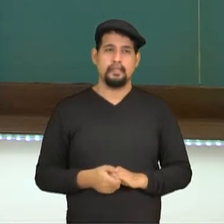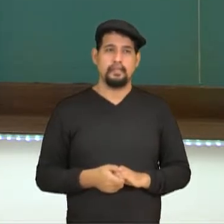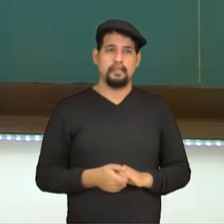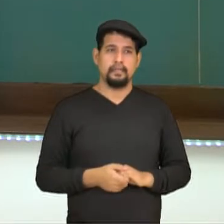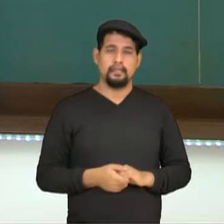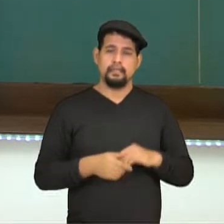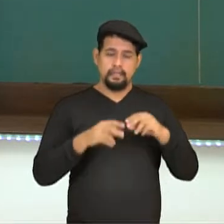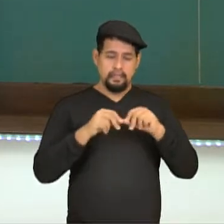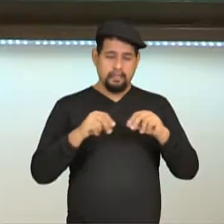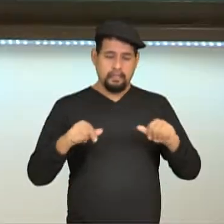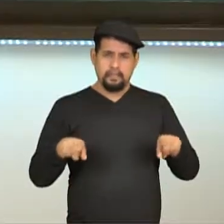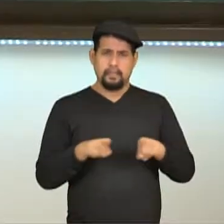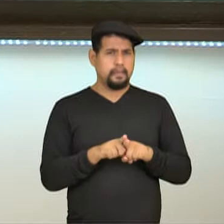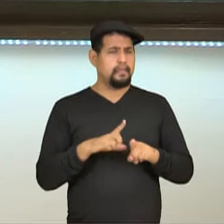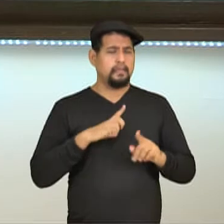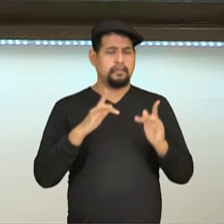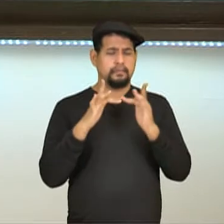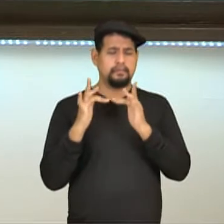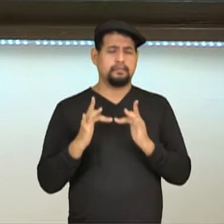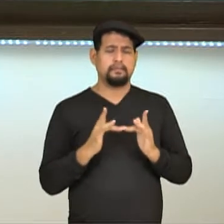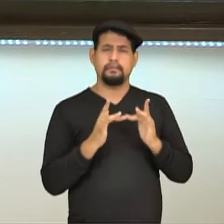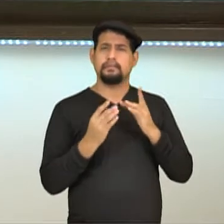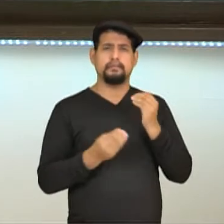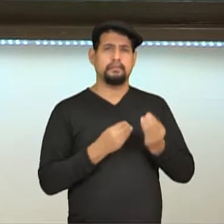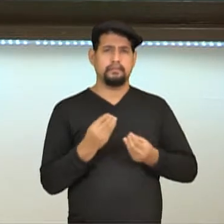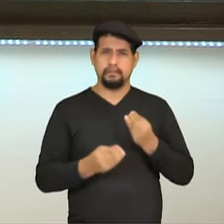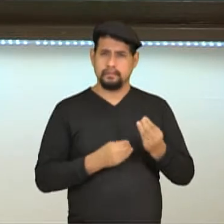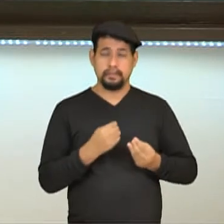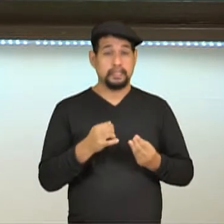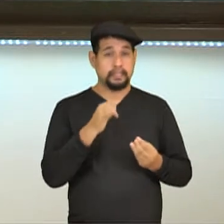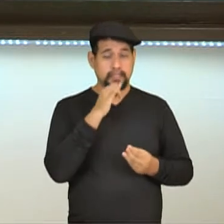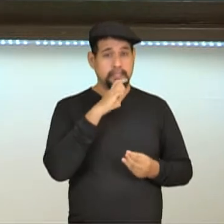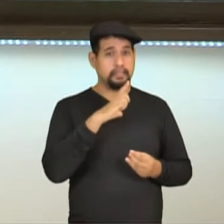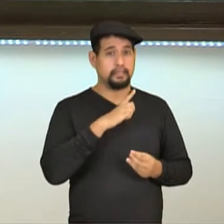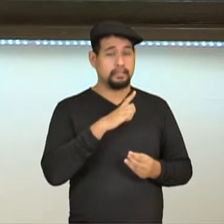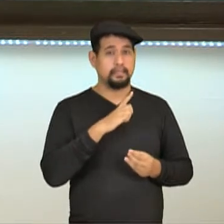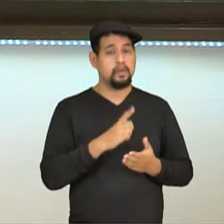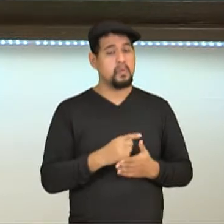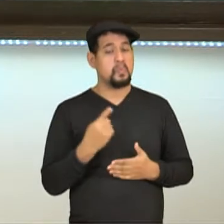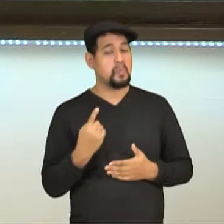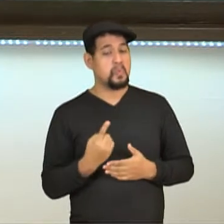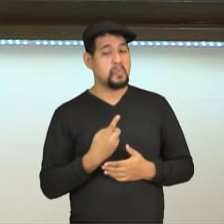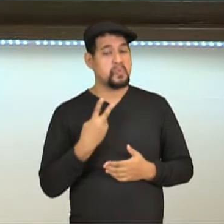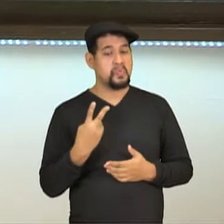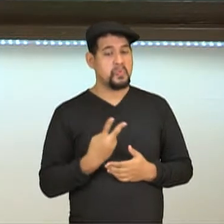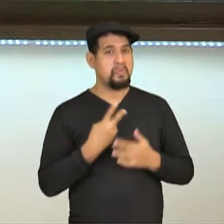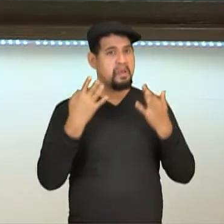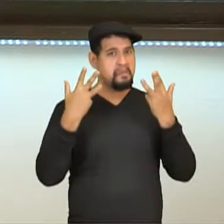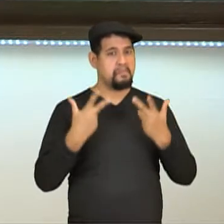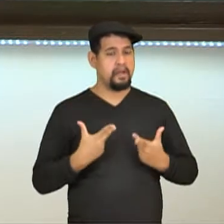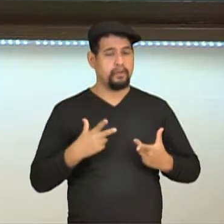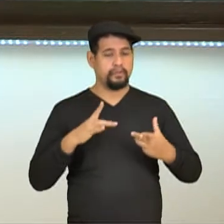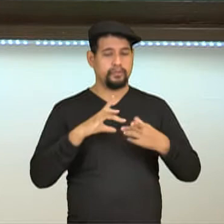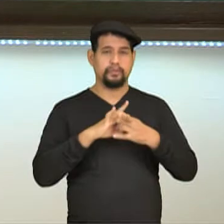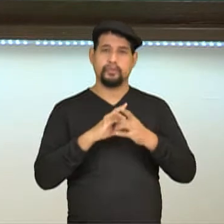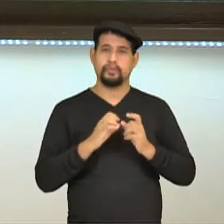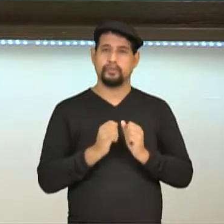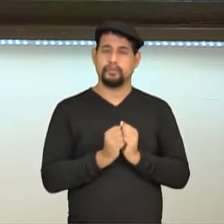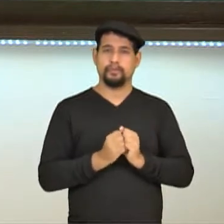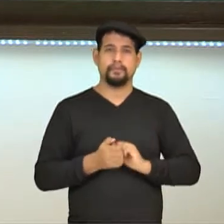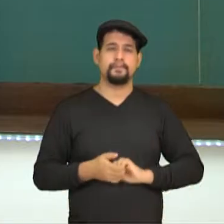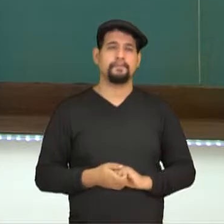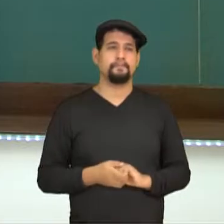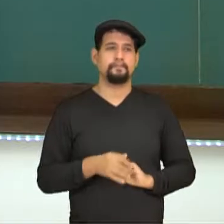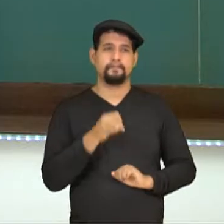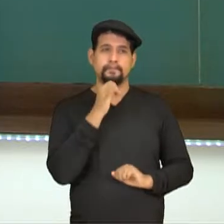A dispersão também pode estar relacionada com quando tem a presença de um ou dois animais envolvidos nesse processo.